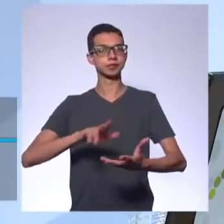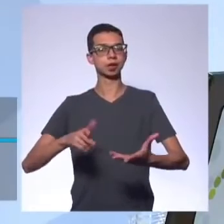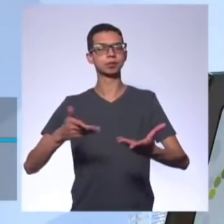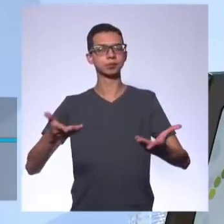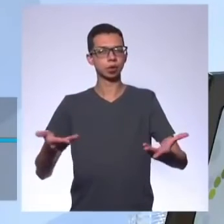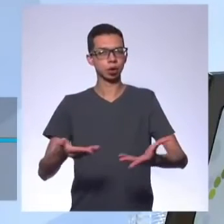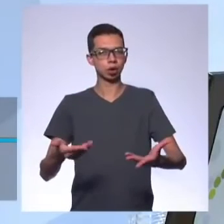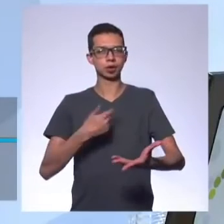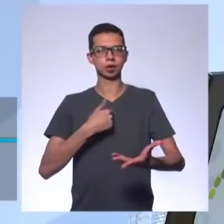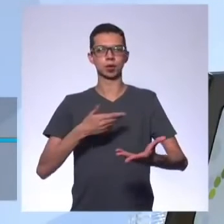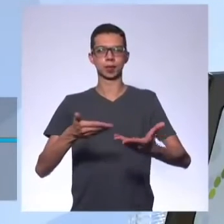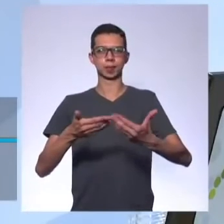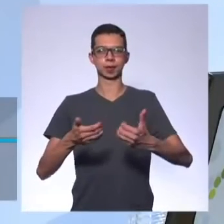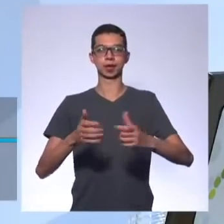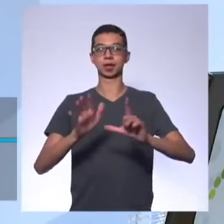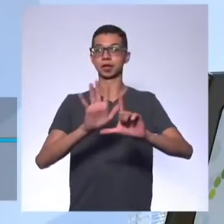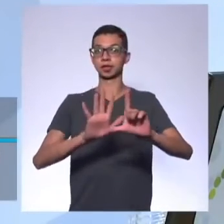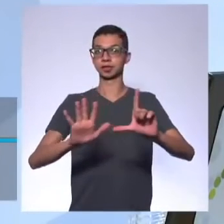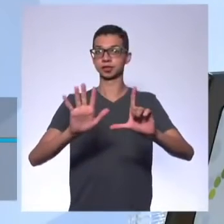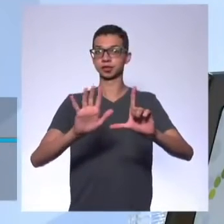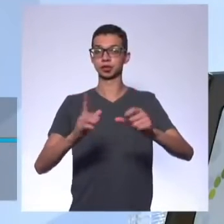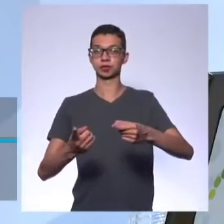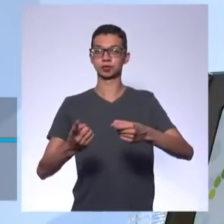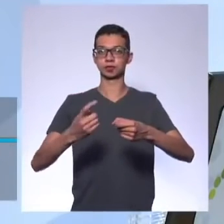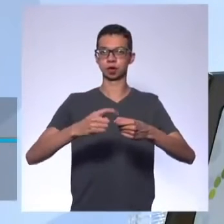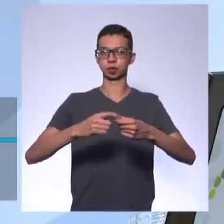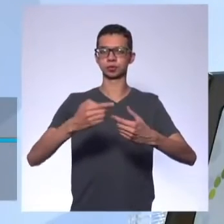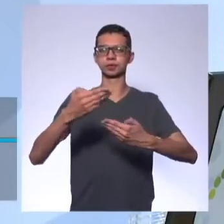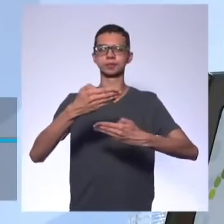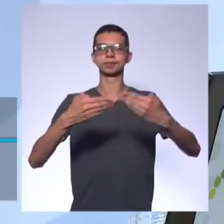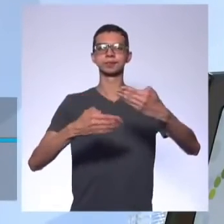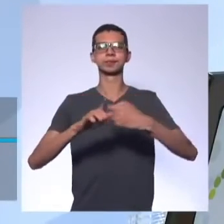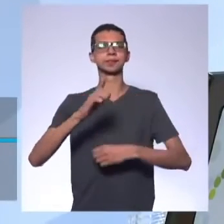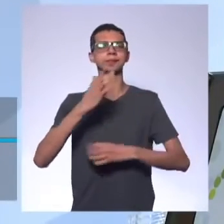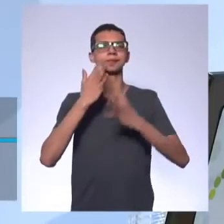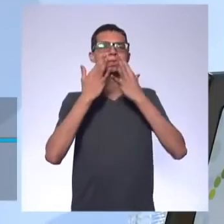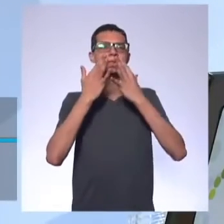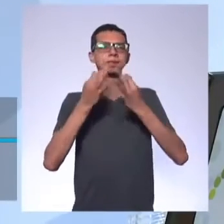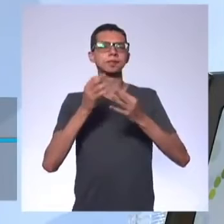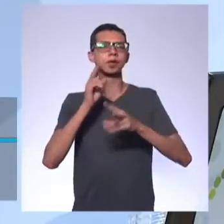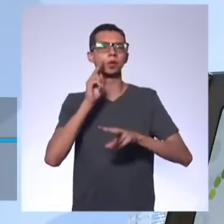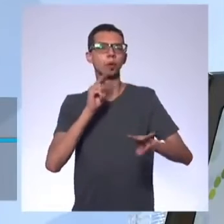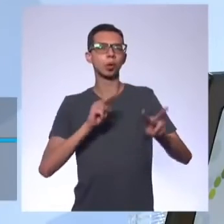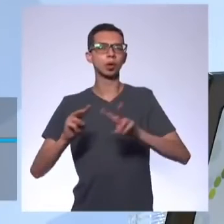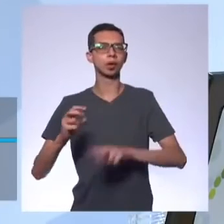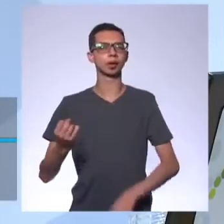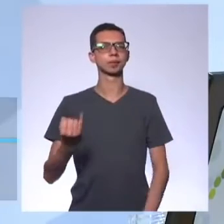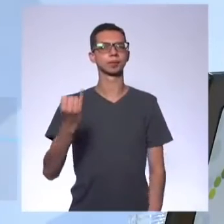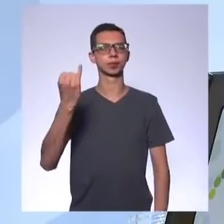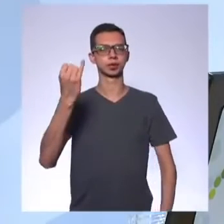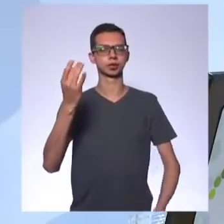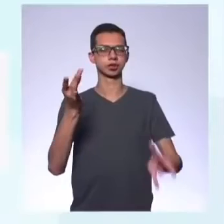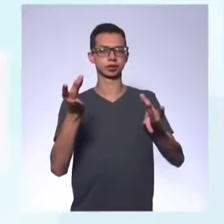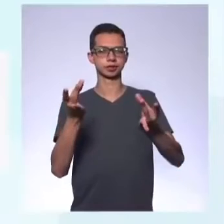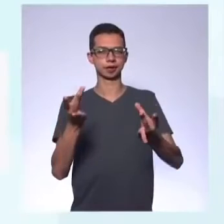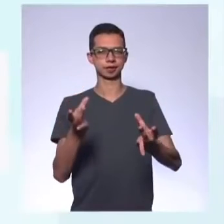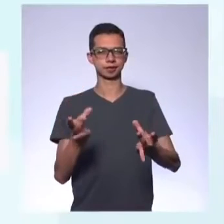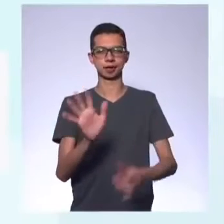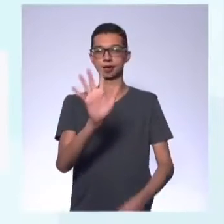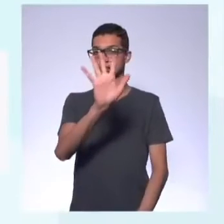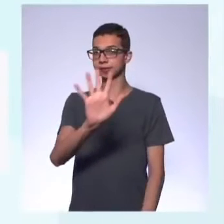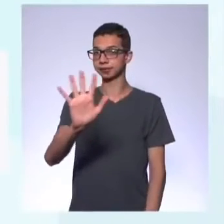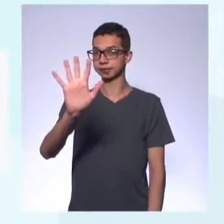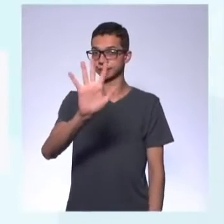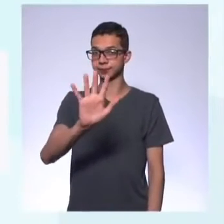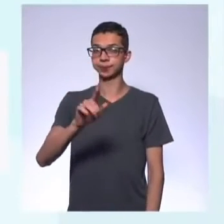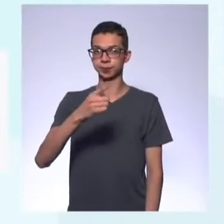para voltar o slide da questão, só para a gente observar alguns aspectos importantes aí nessa cartografia. Então, vocês estão